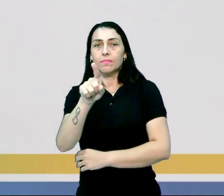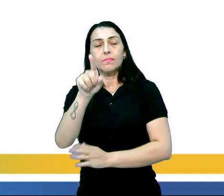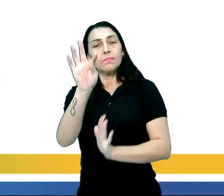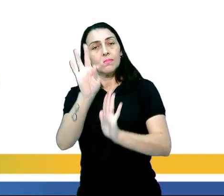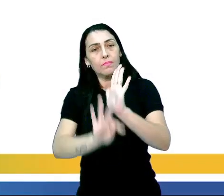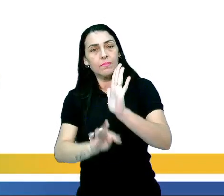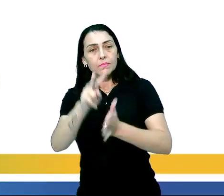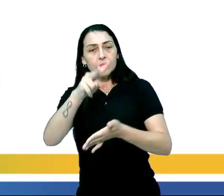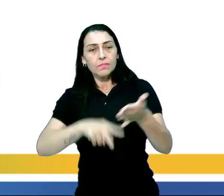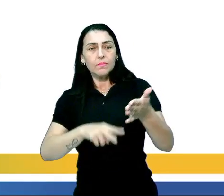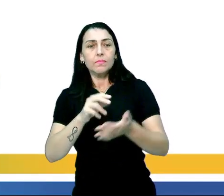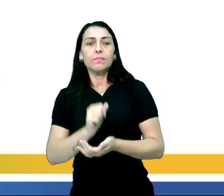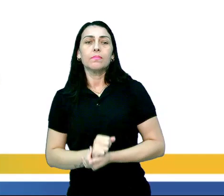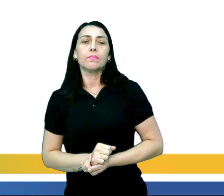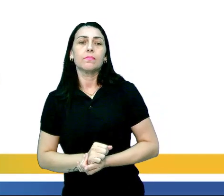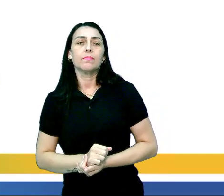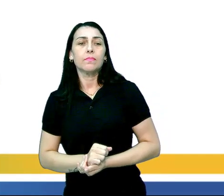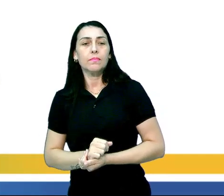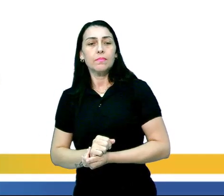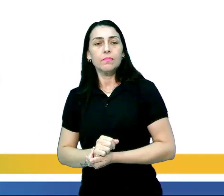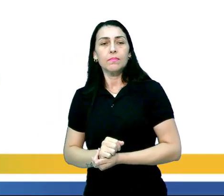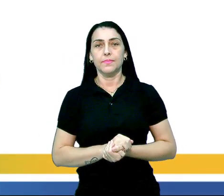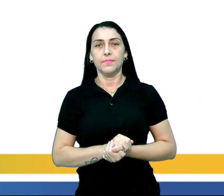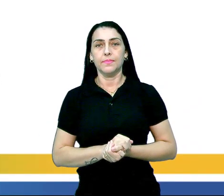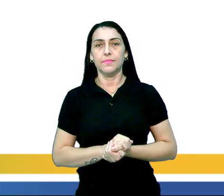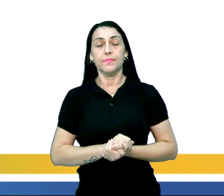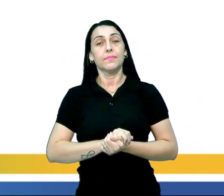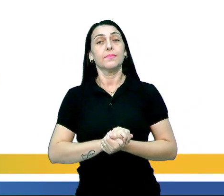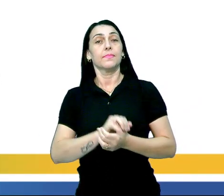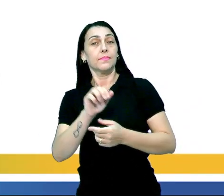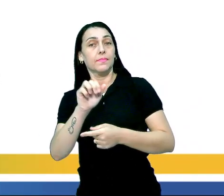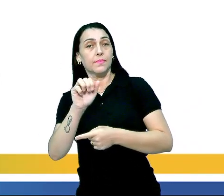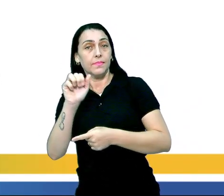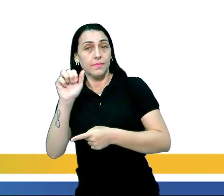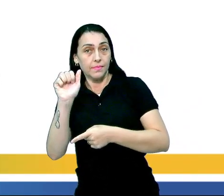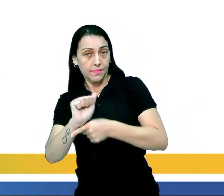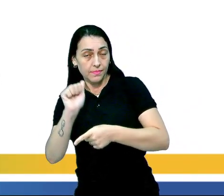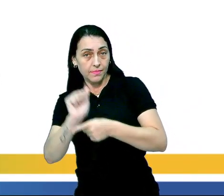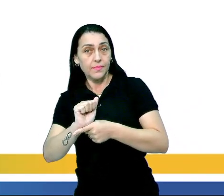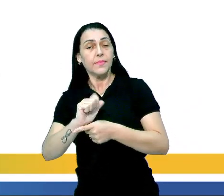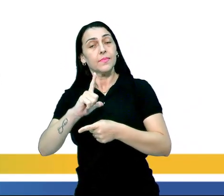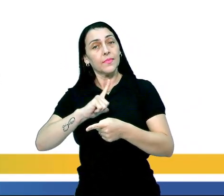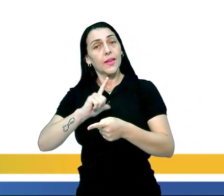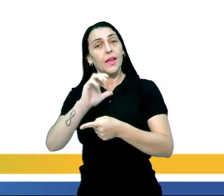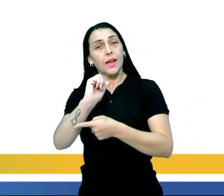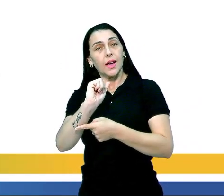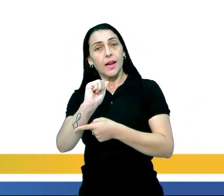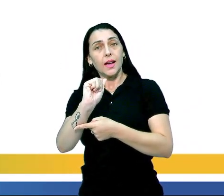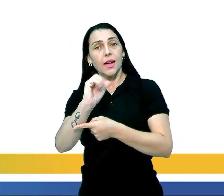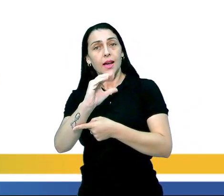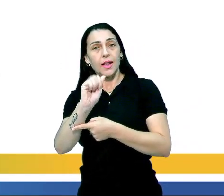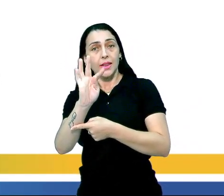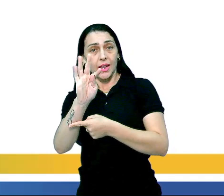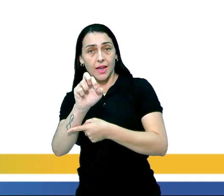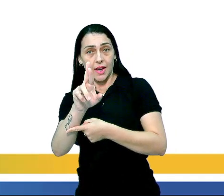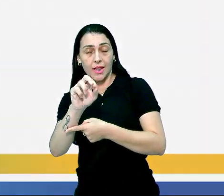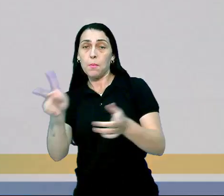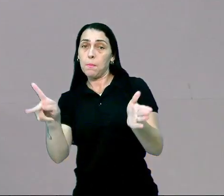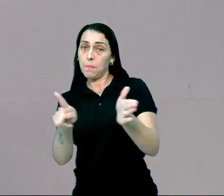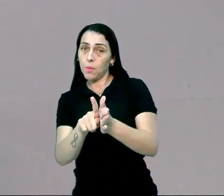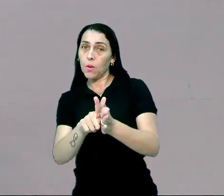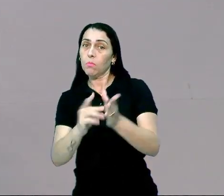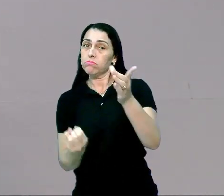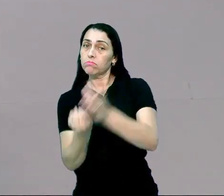Bora ver? Então vamos lá. Ó. Alternativa é A. Então, analisando primeiro a alternativa A, temos o cateretê, dança de origem